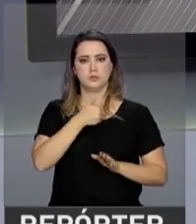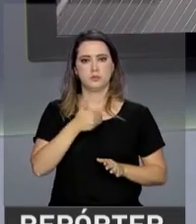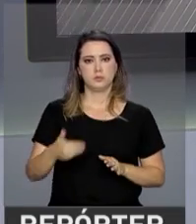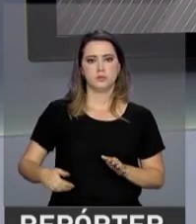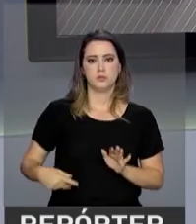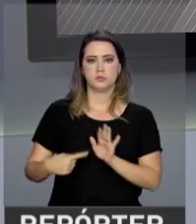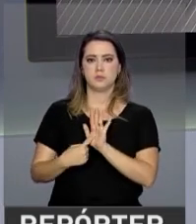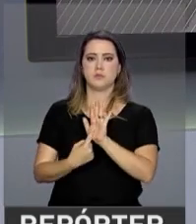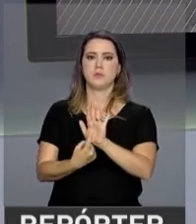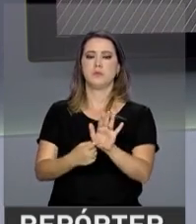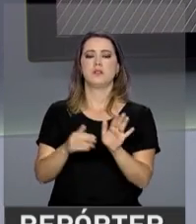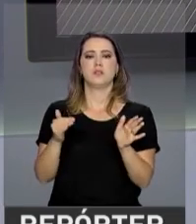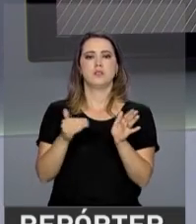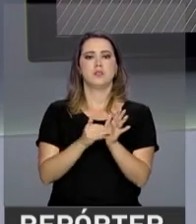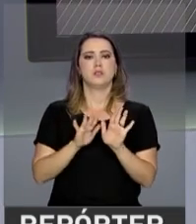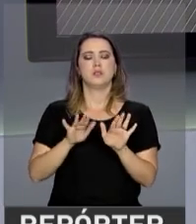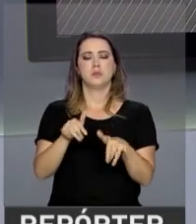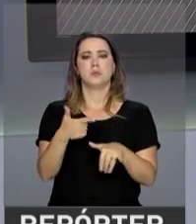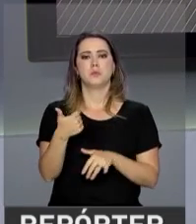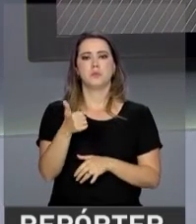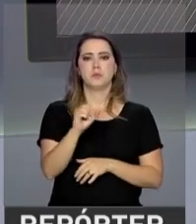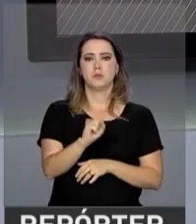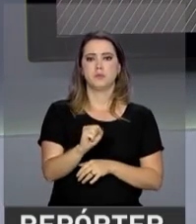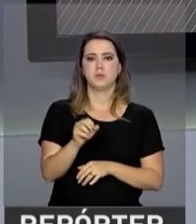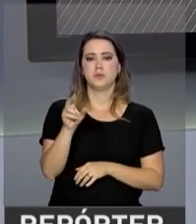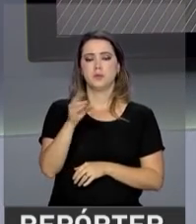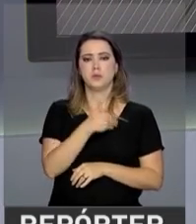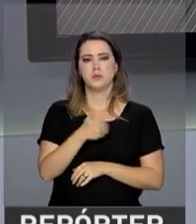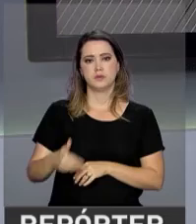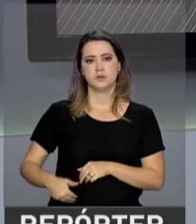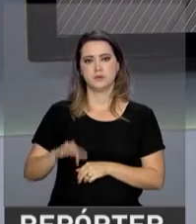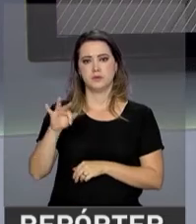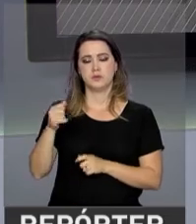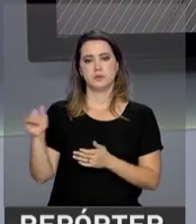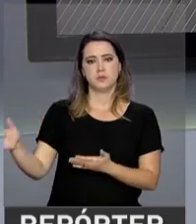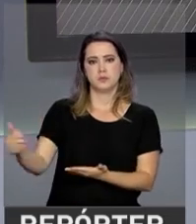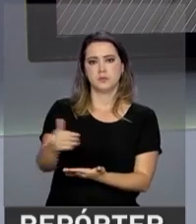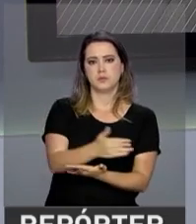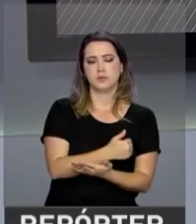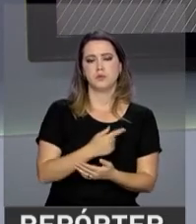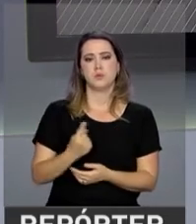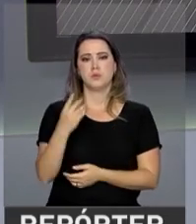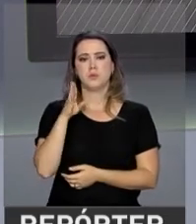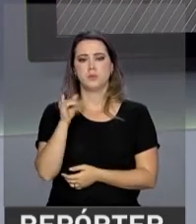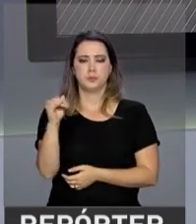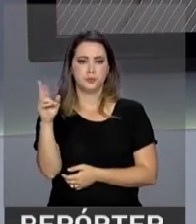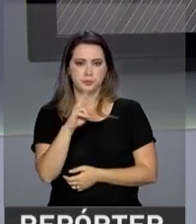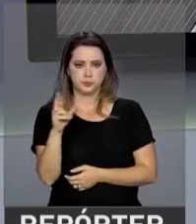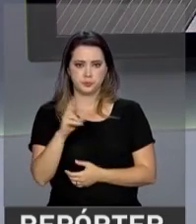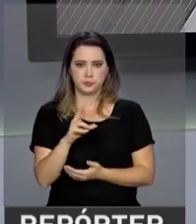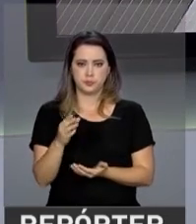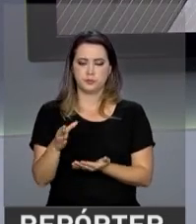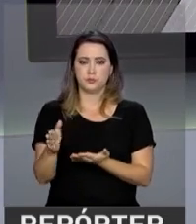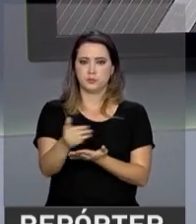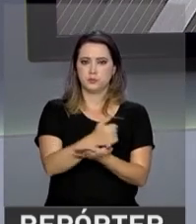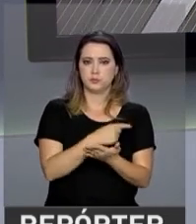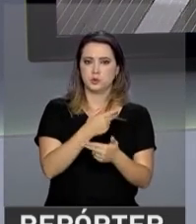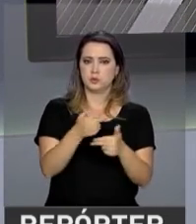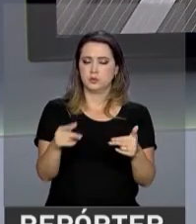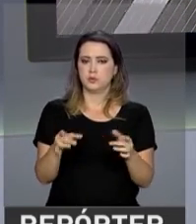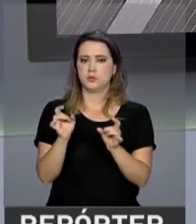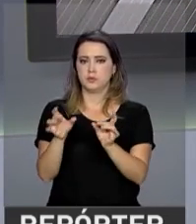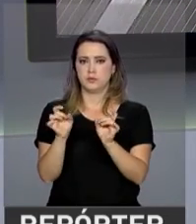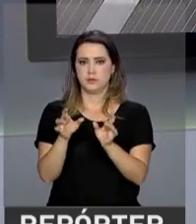pelo governo mostra que até o final de 2018 a união deve arrecadar cerca de 1 bilhão de reais com as receitas desses produtos